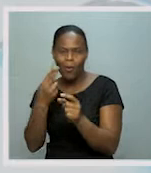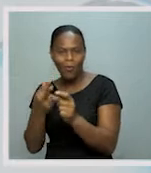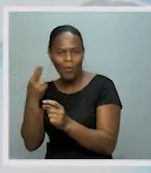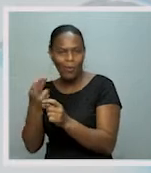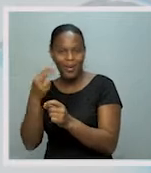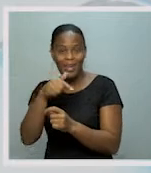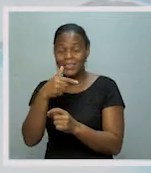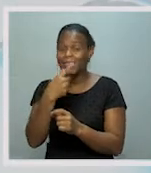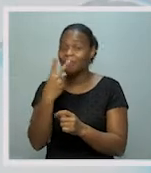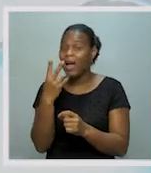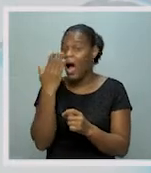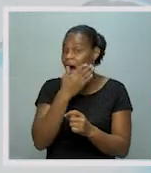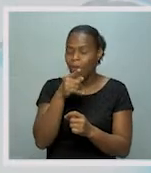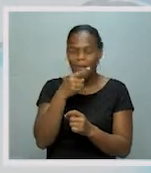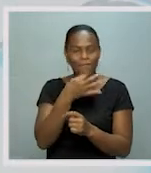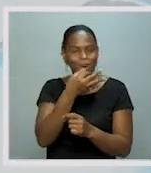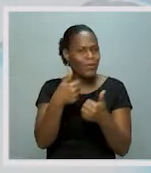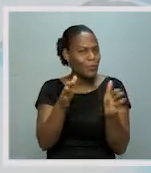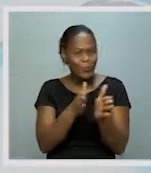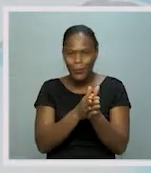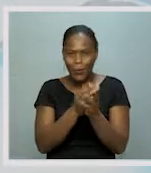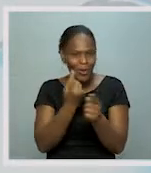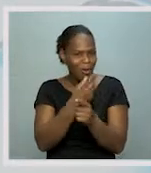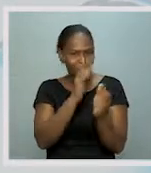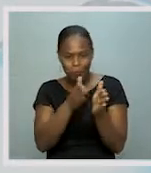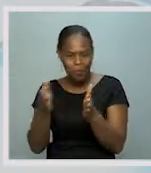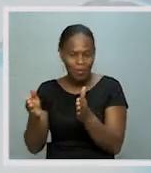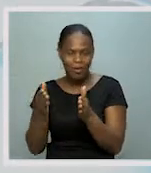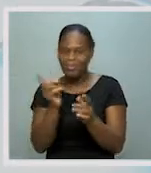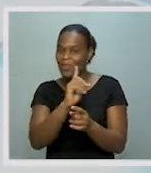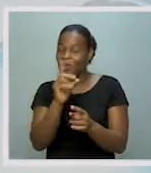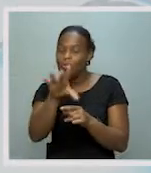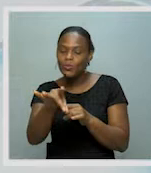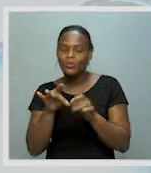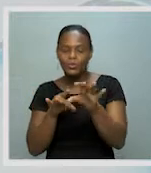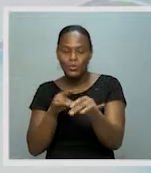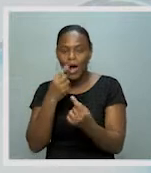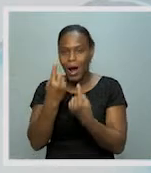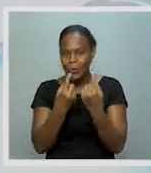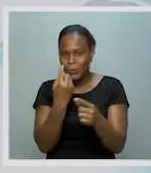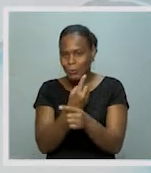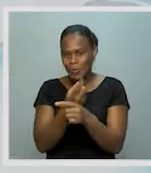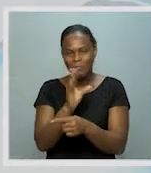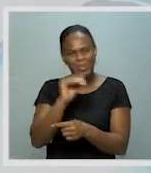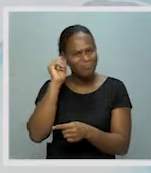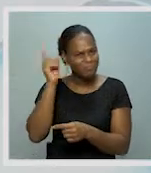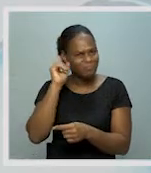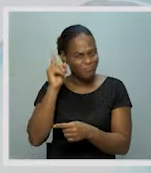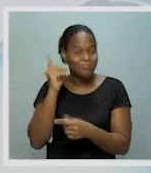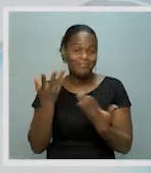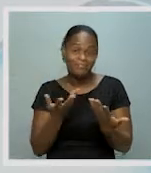nossas teleaulas nós não vamos falar de todos os pormenores, daí eu selecionei alguns aspectos que eu